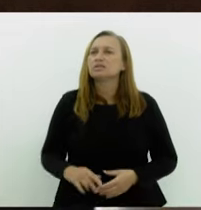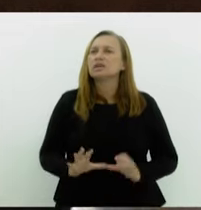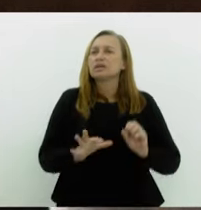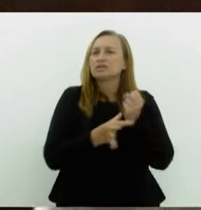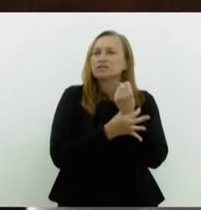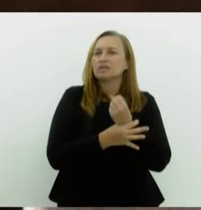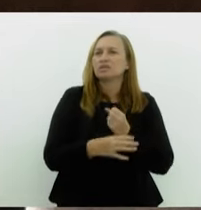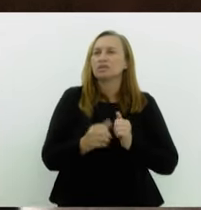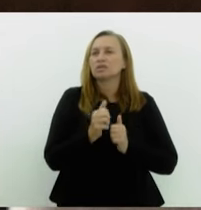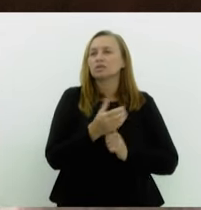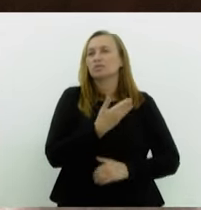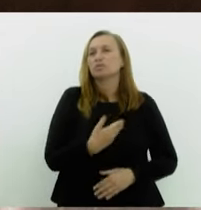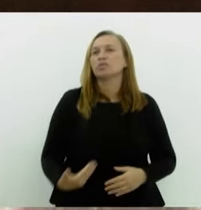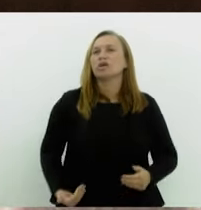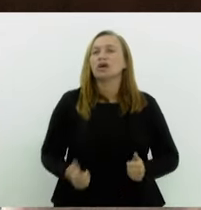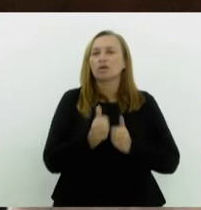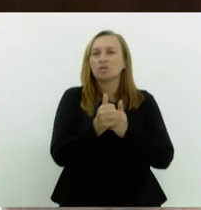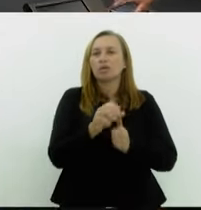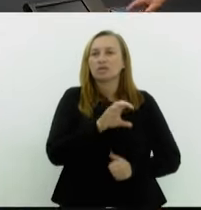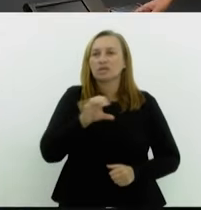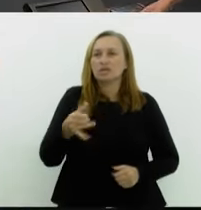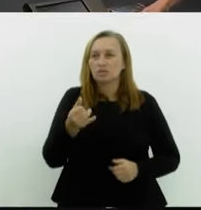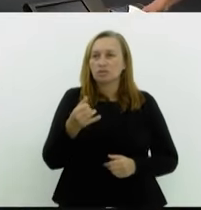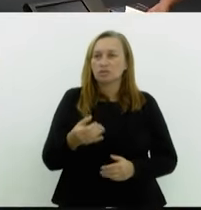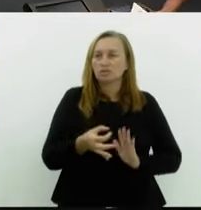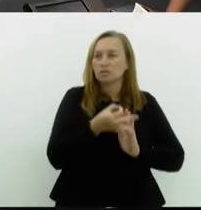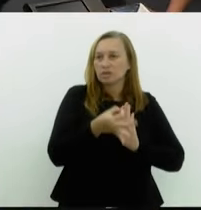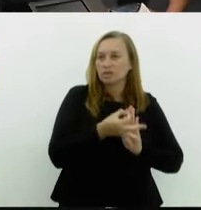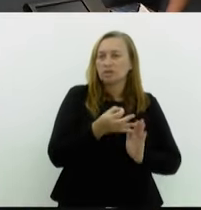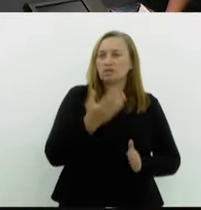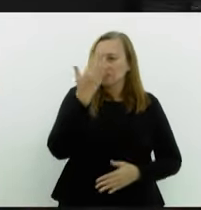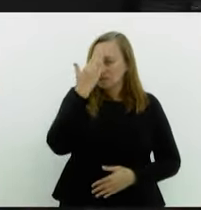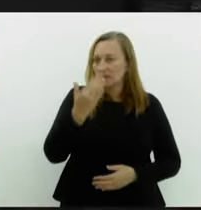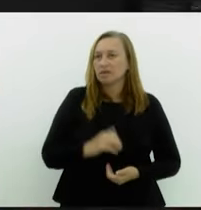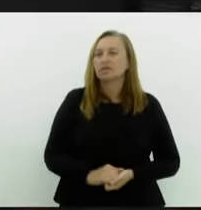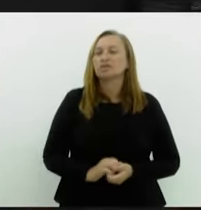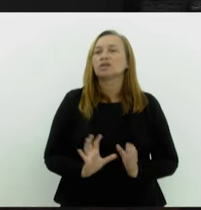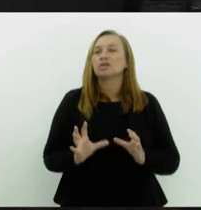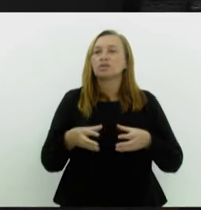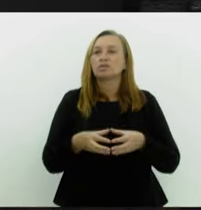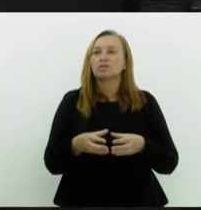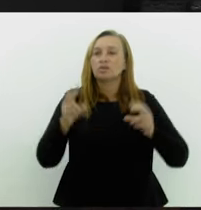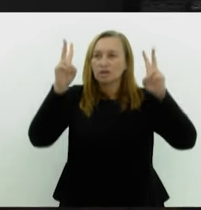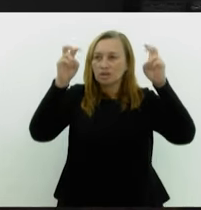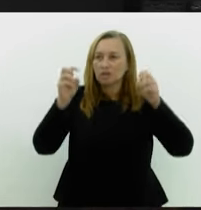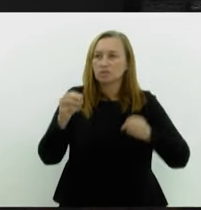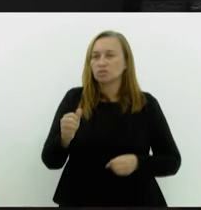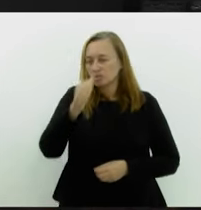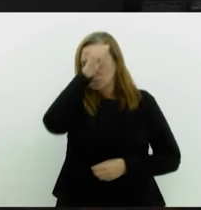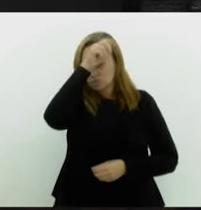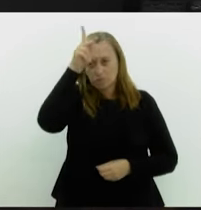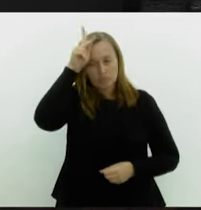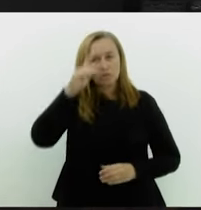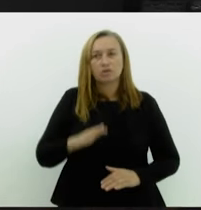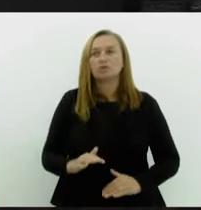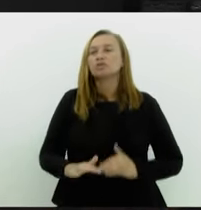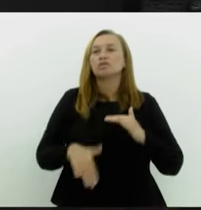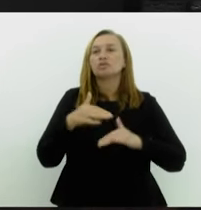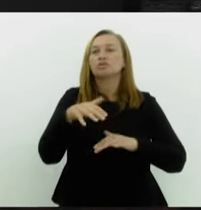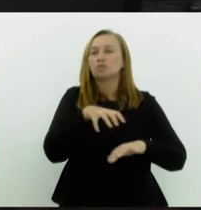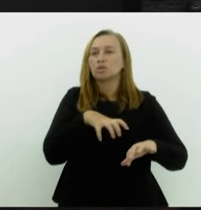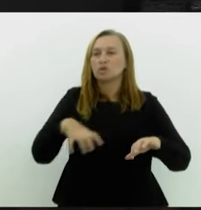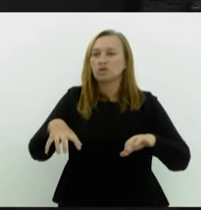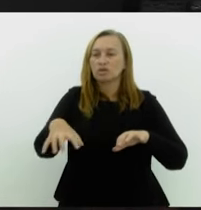Segurança Pública. Acompanho o parecer da CCJ. Obrigado. Pela Comissão de Assuntos Municipais de Desenvolvimento